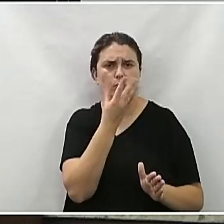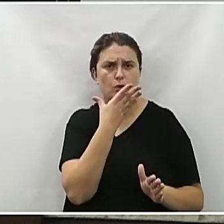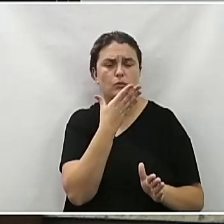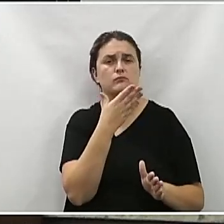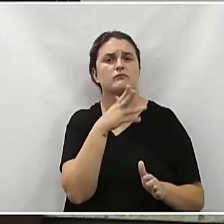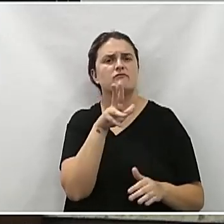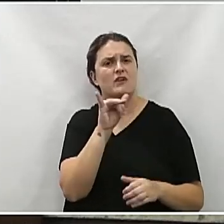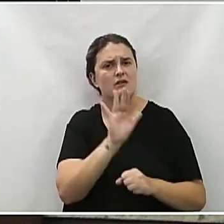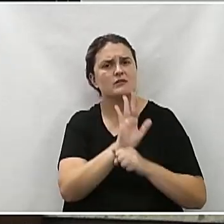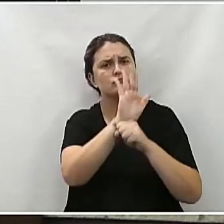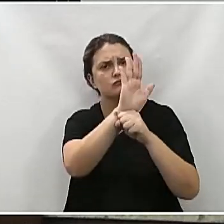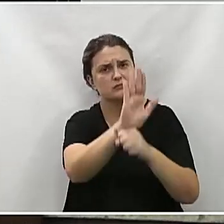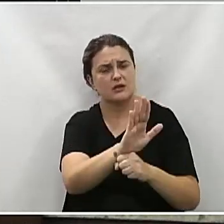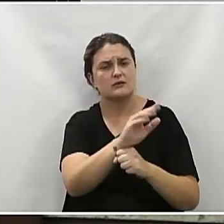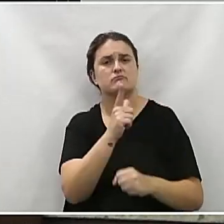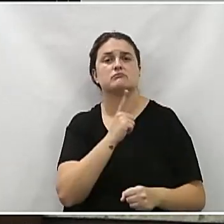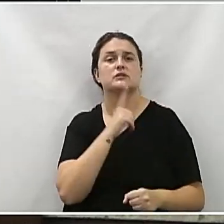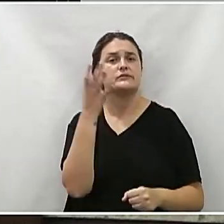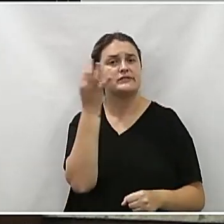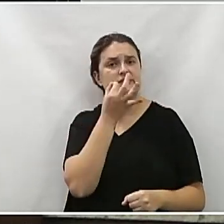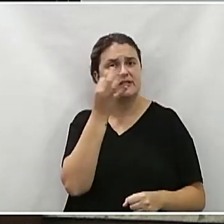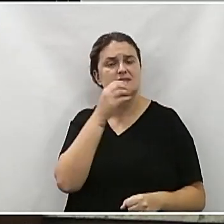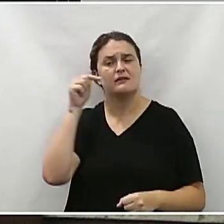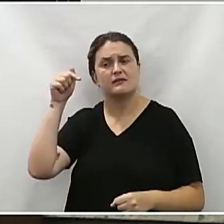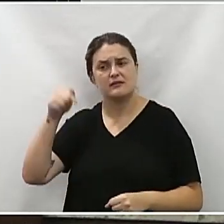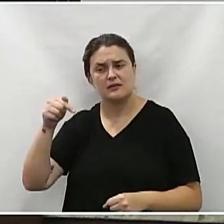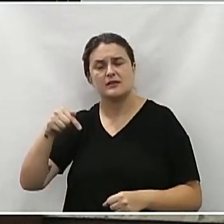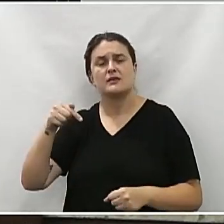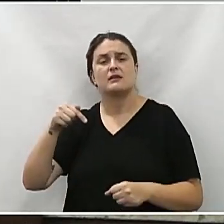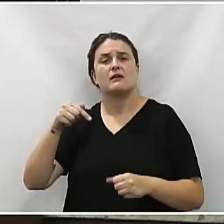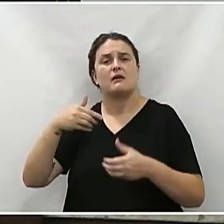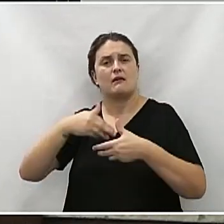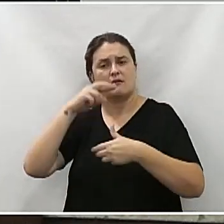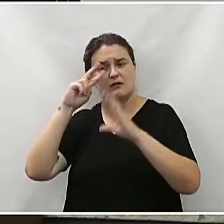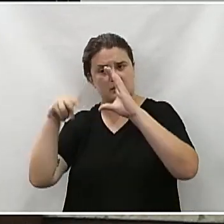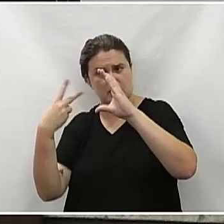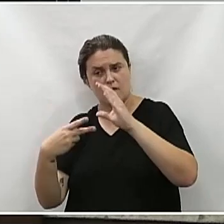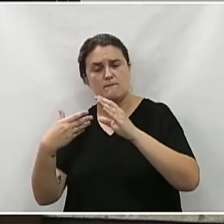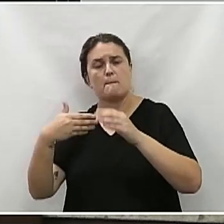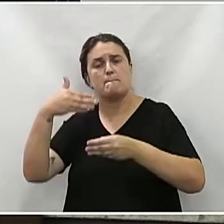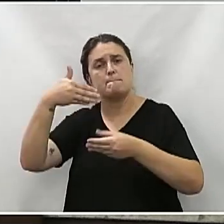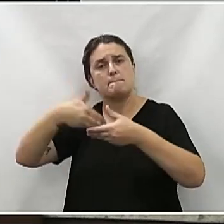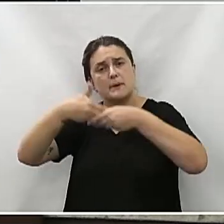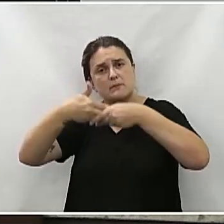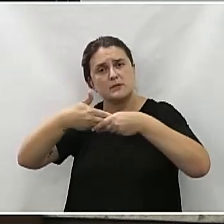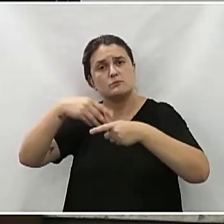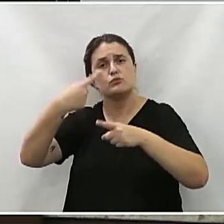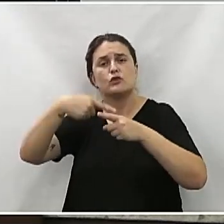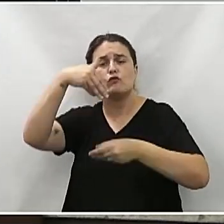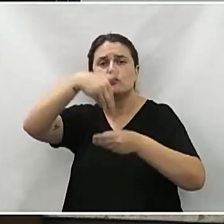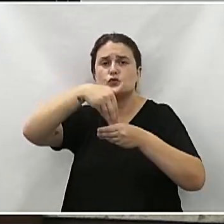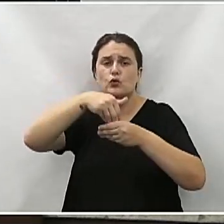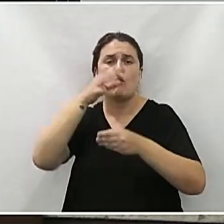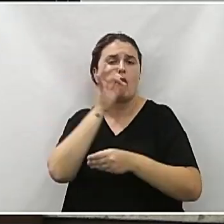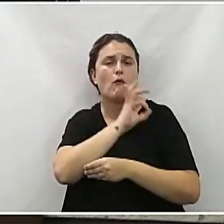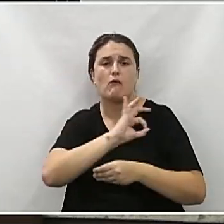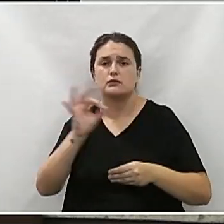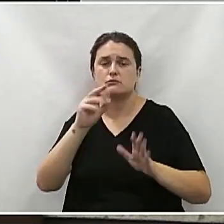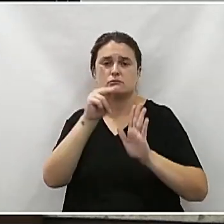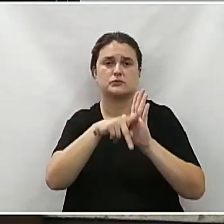bacana eu tenho certeza que essa casa está de parabéns por votar excelentes projetos que vai